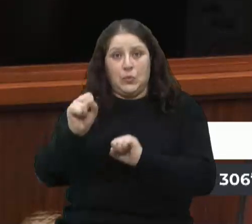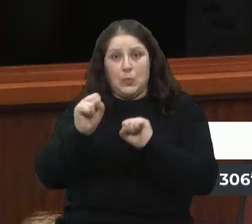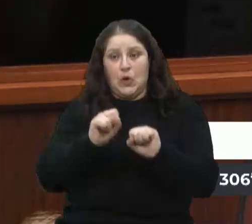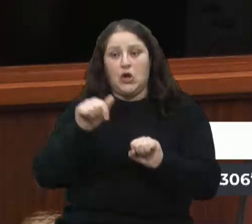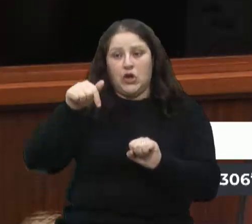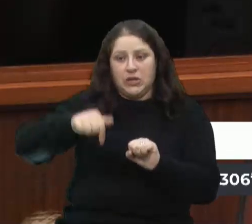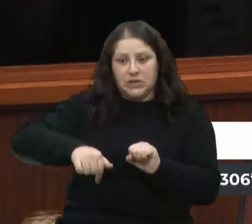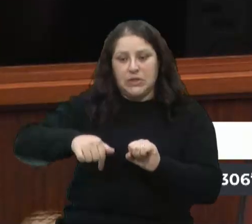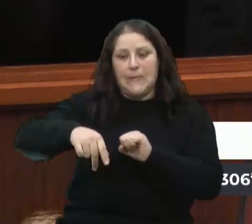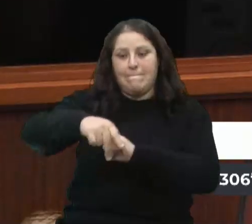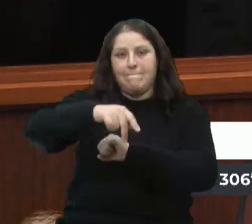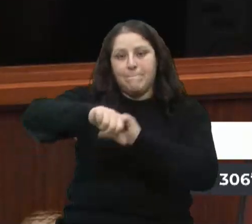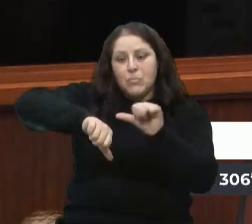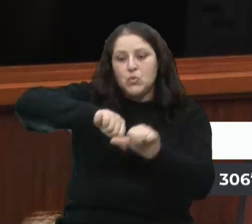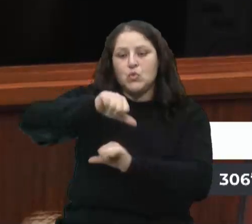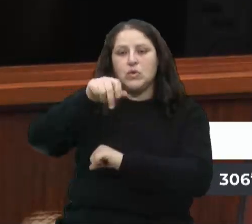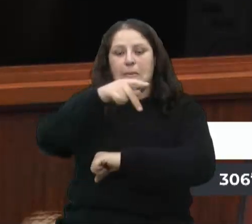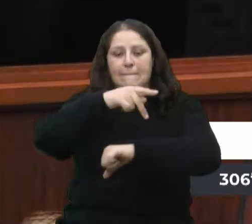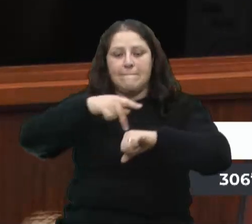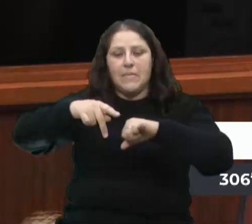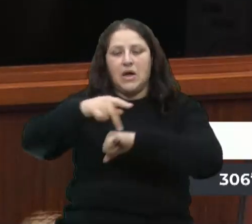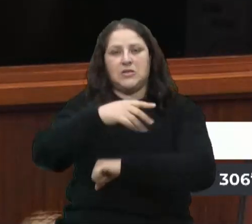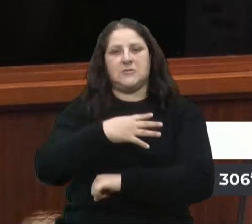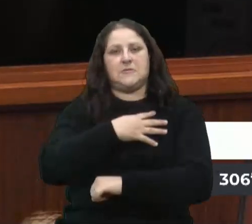ditatorial, um país de